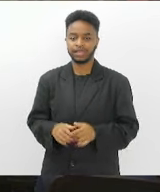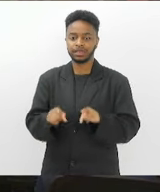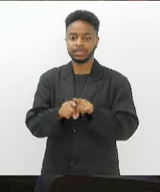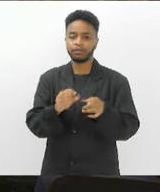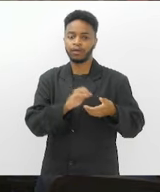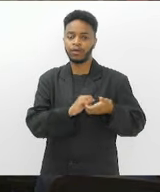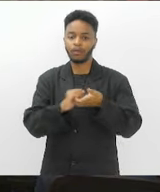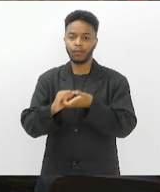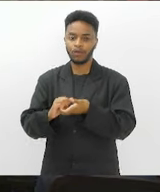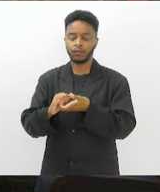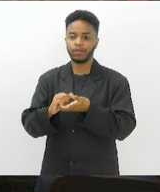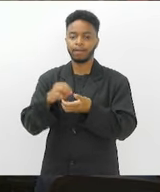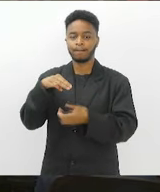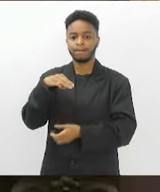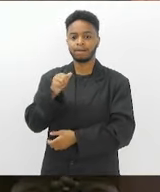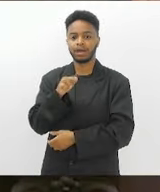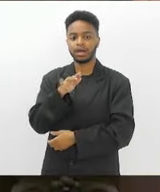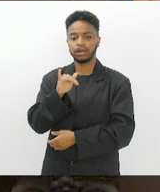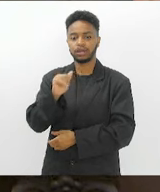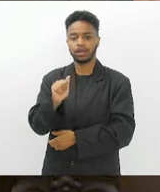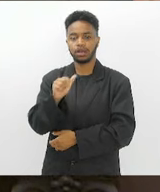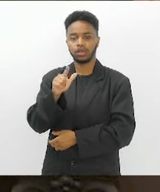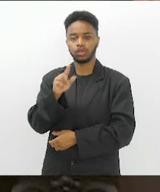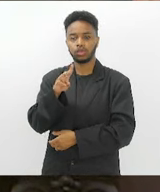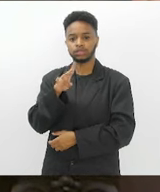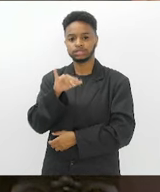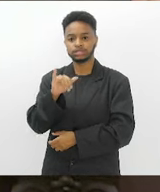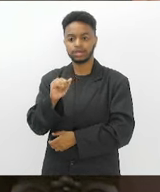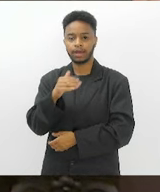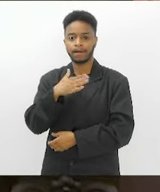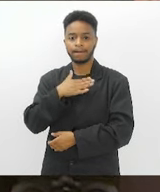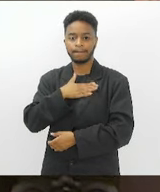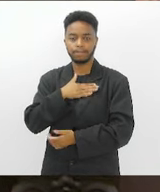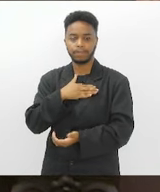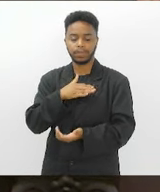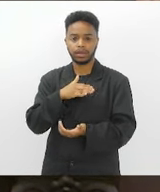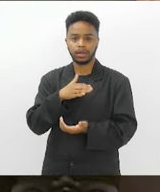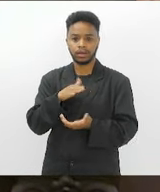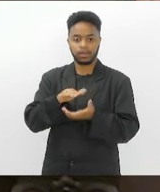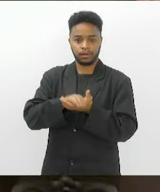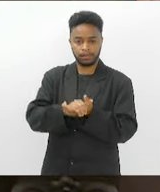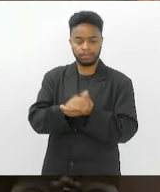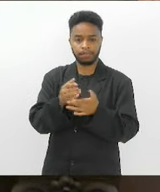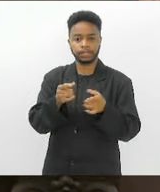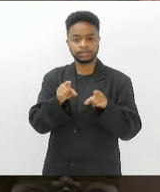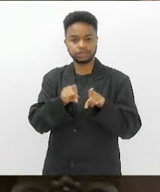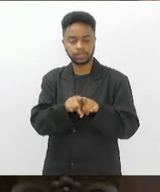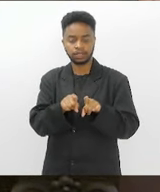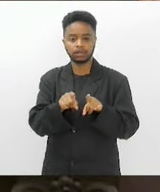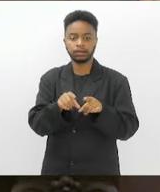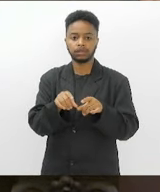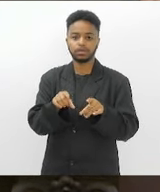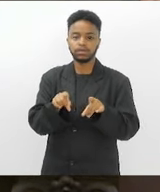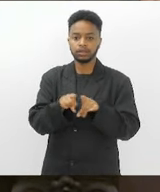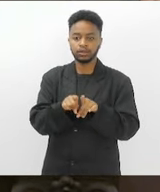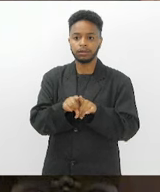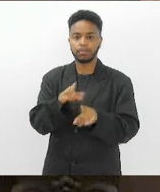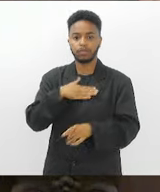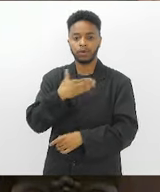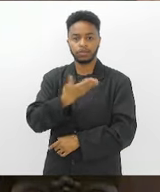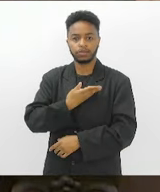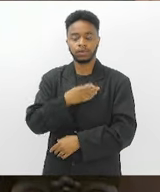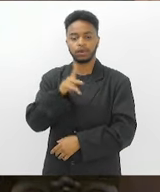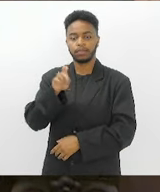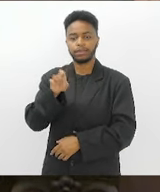cumprimentar Maria Lúcia, minha parceira, esposa do meu amigo Pezão,